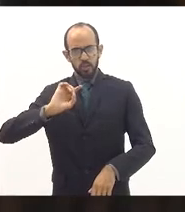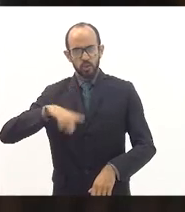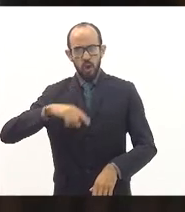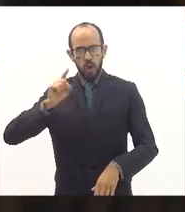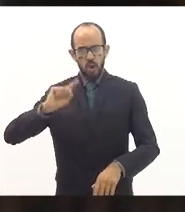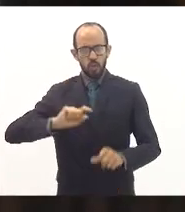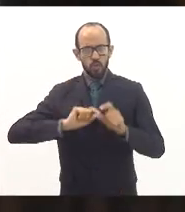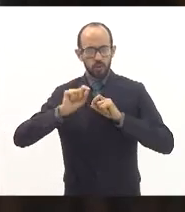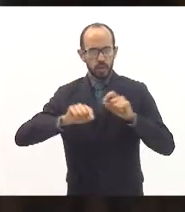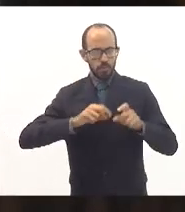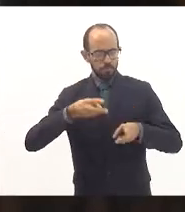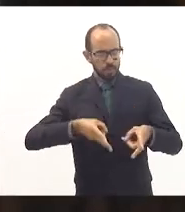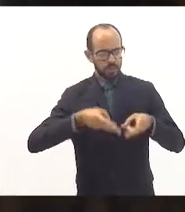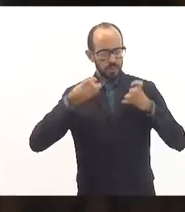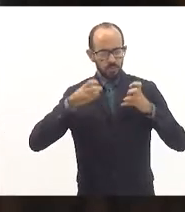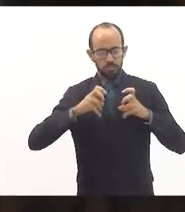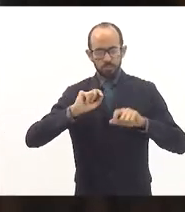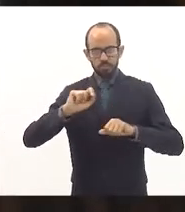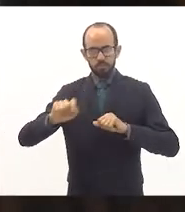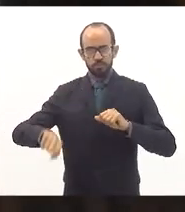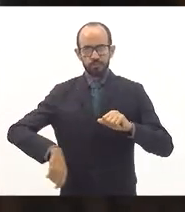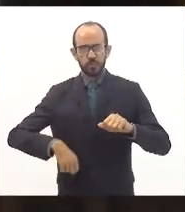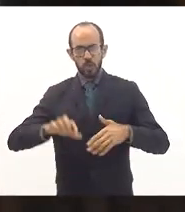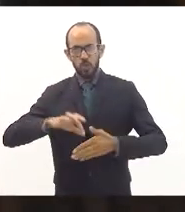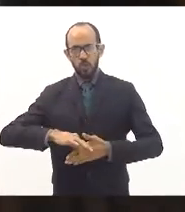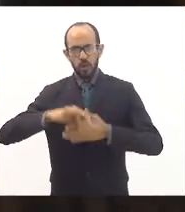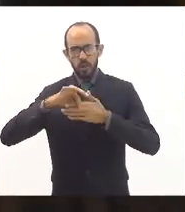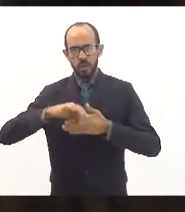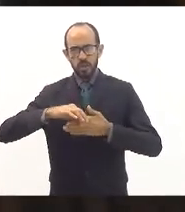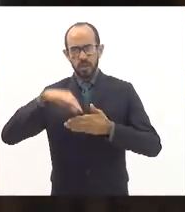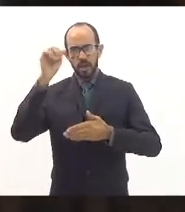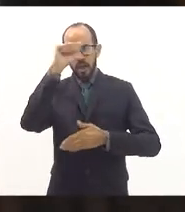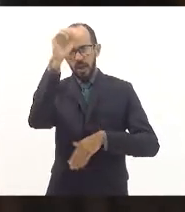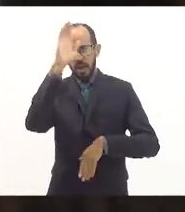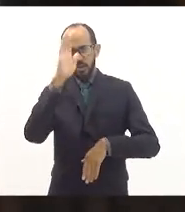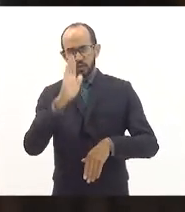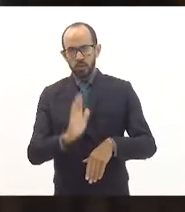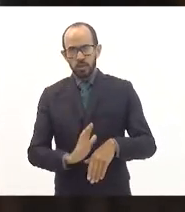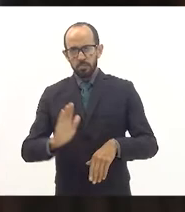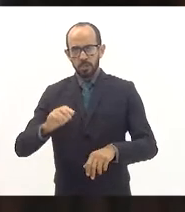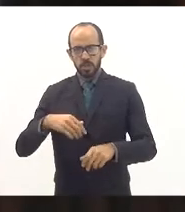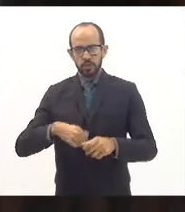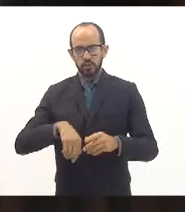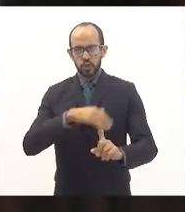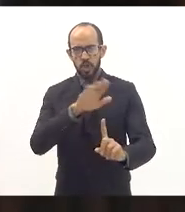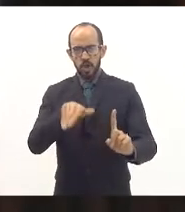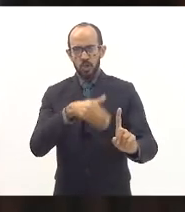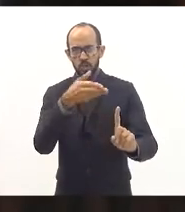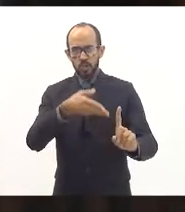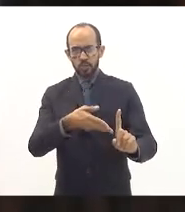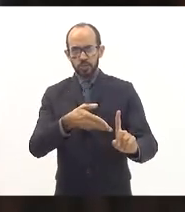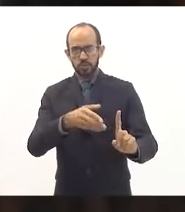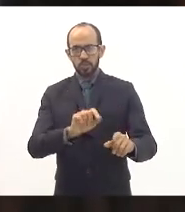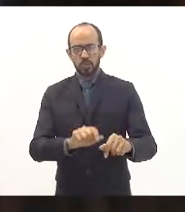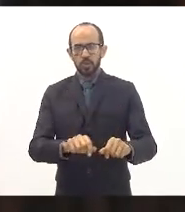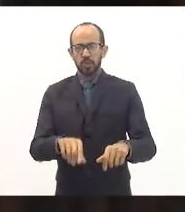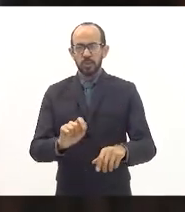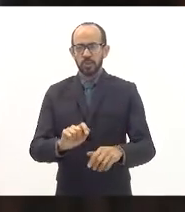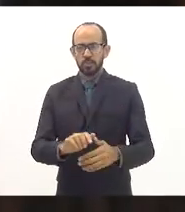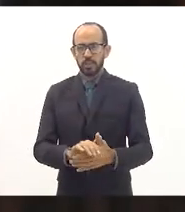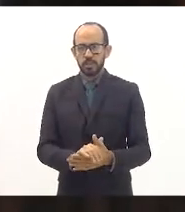daquele que tornou-se uma liderança nacionalmente reconhecida, mas também importa em